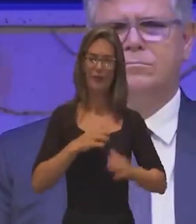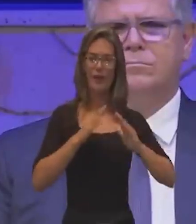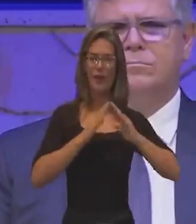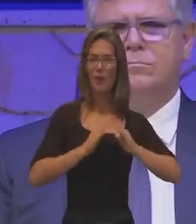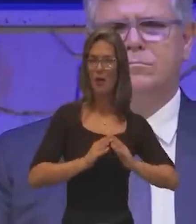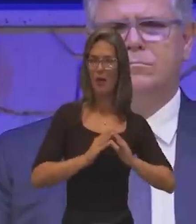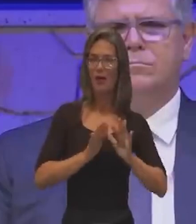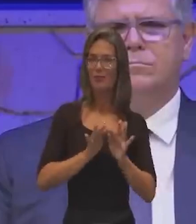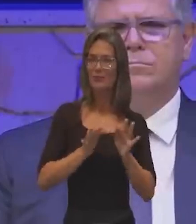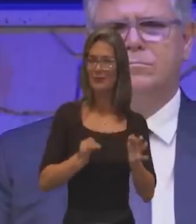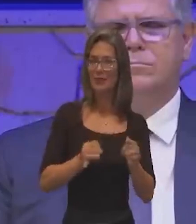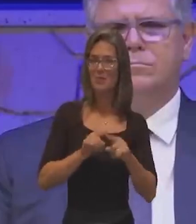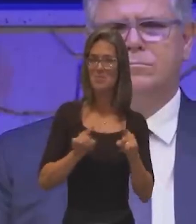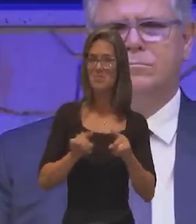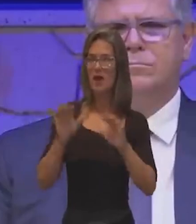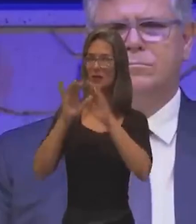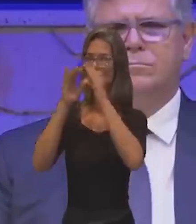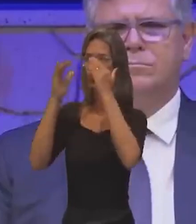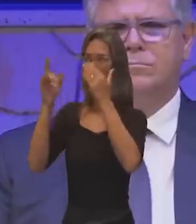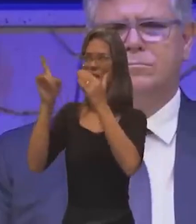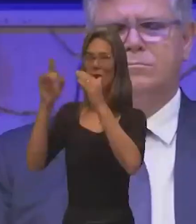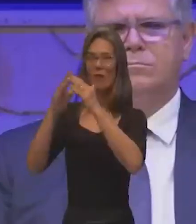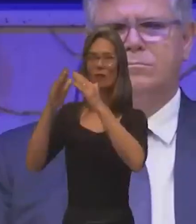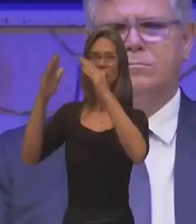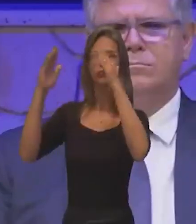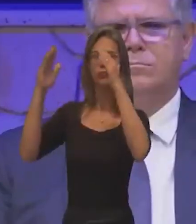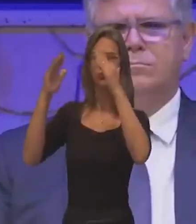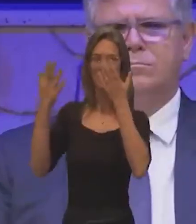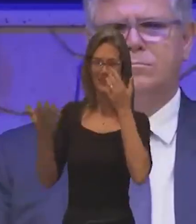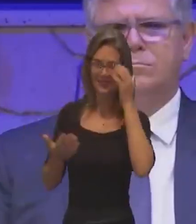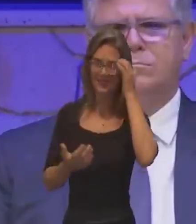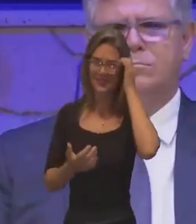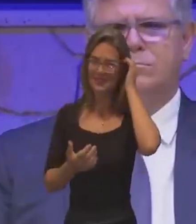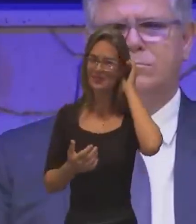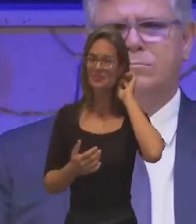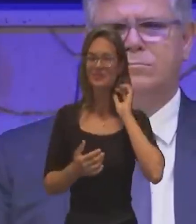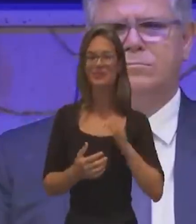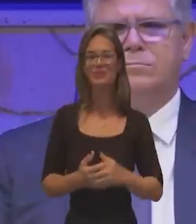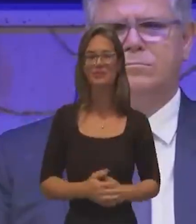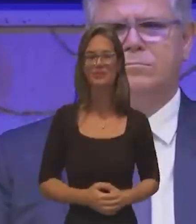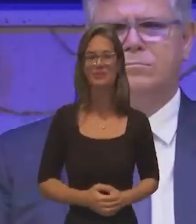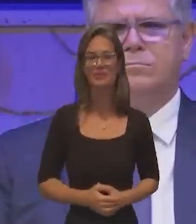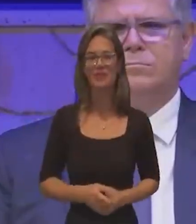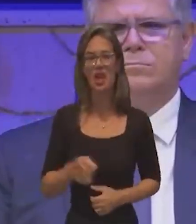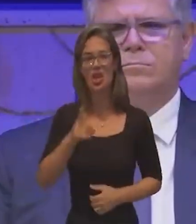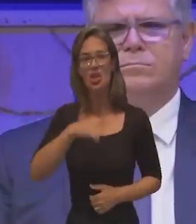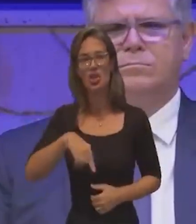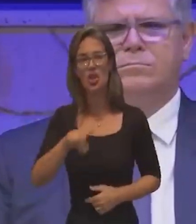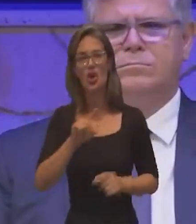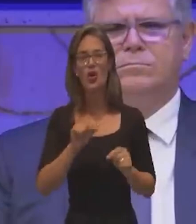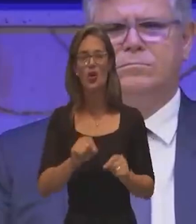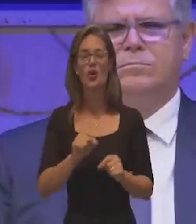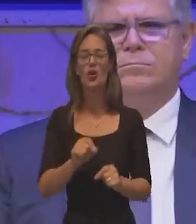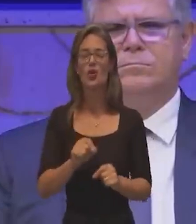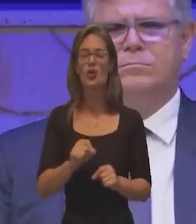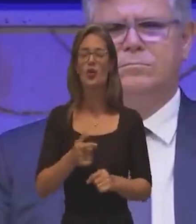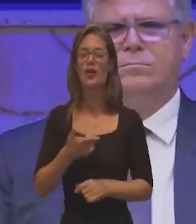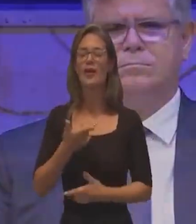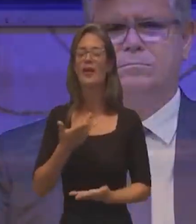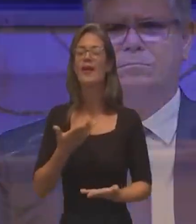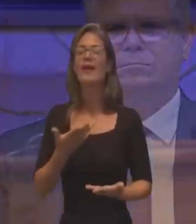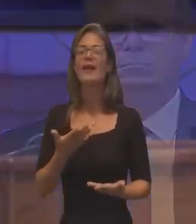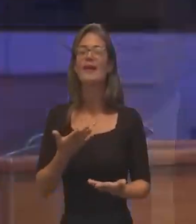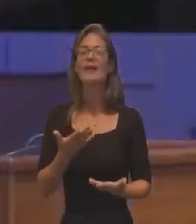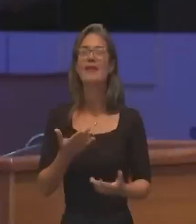Muitos de nós, muitas vezes as pessoas, os seres humanos têm a tendência de iniciarem obras. Há irmãos que